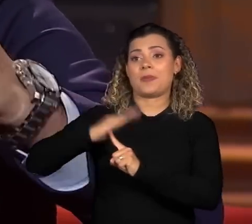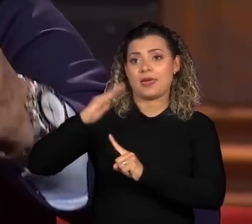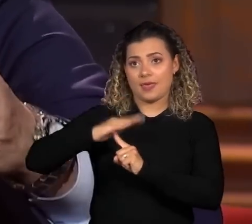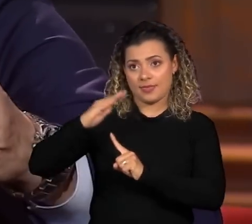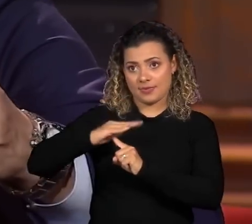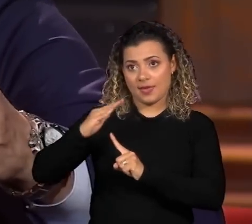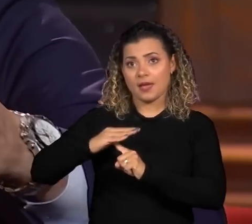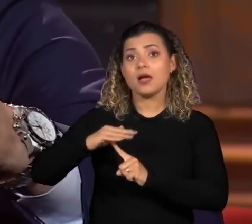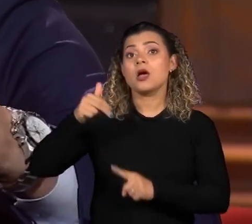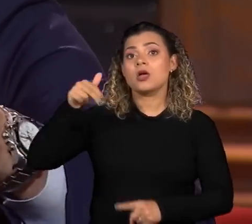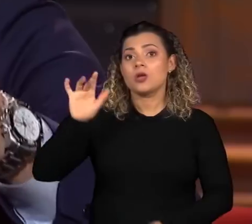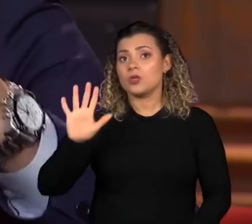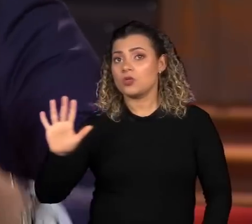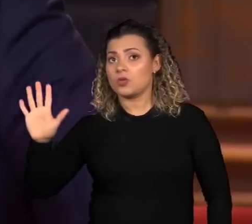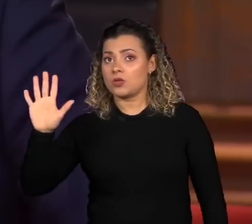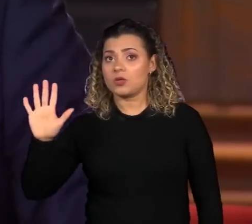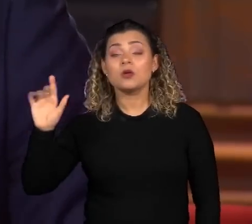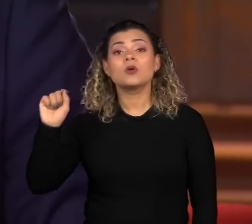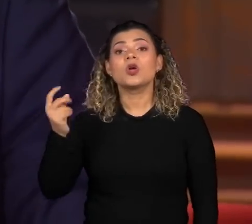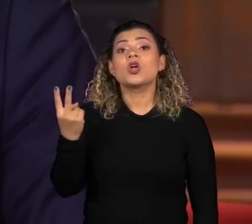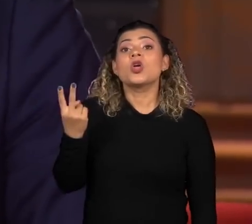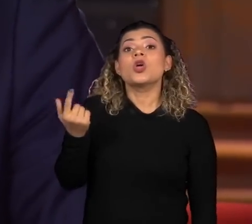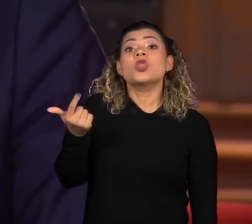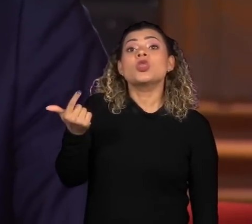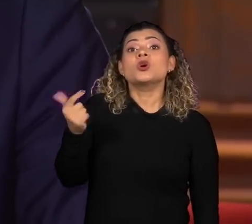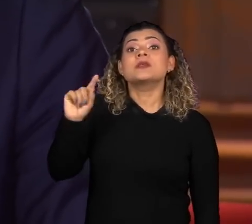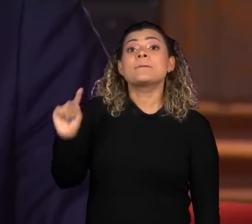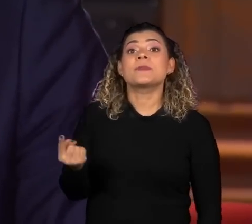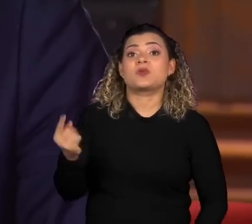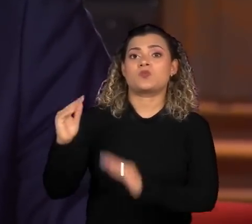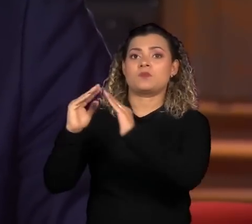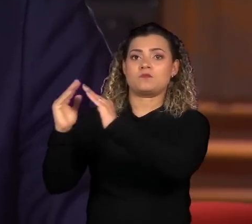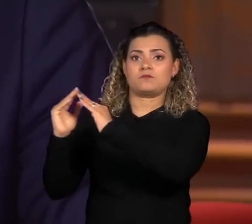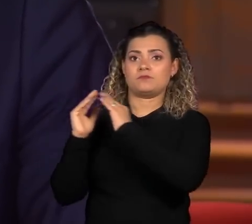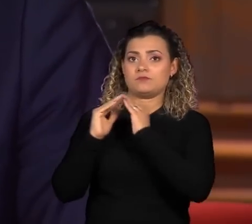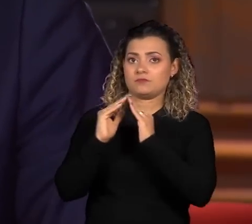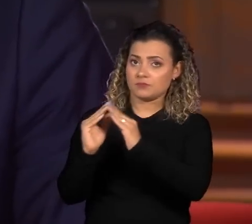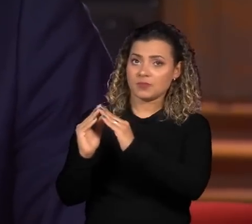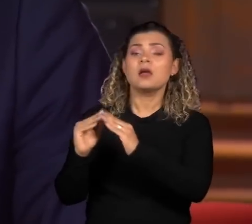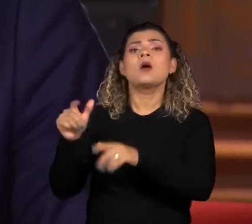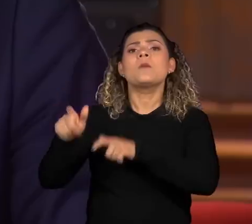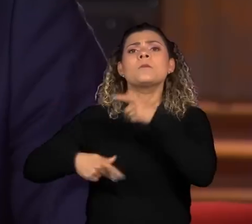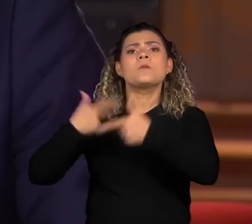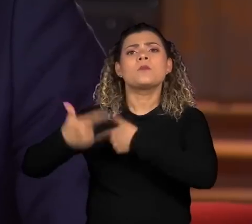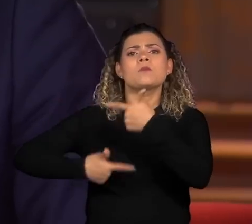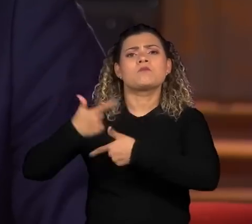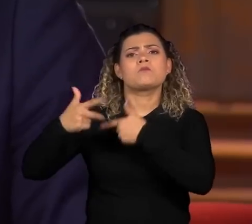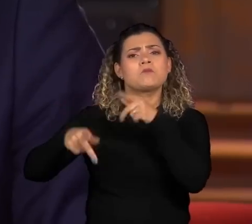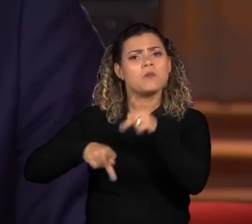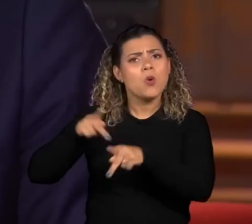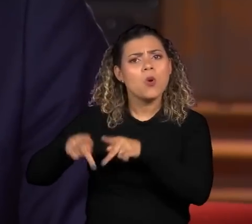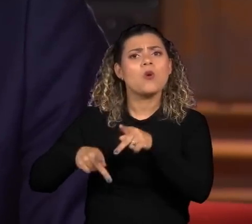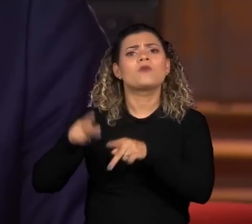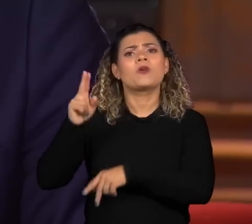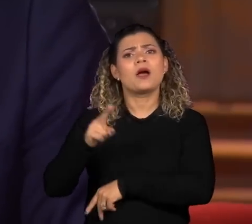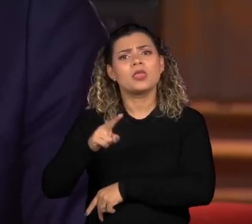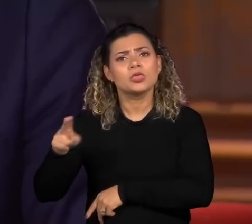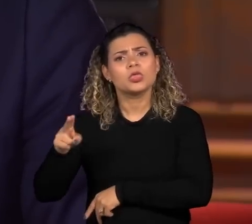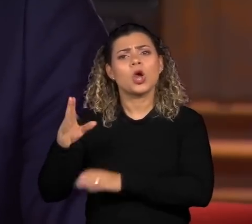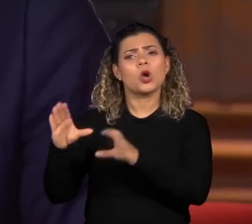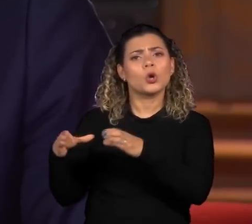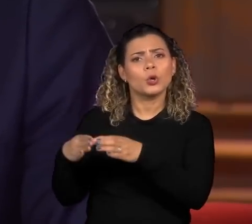fica a noroeste, uma cidade de 12 mil habitantes, um povo amável, um povo trabalhador. Eu sou de uma família